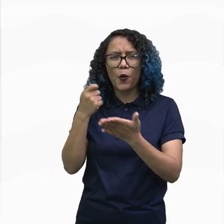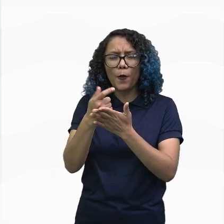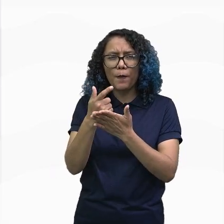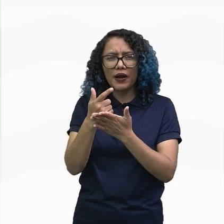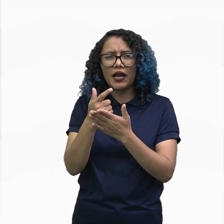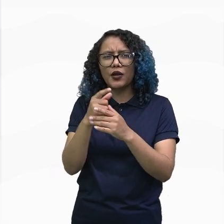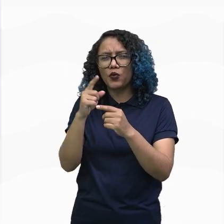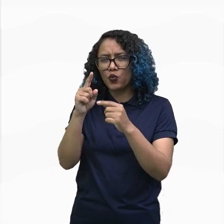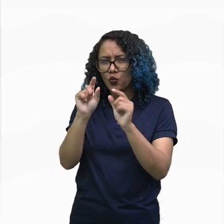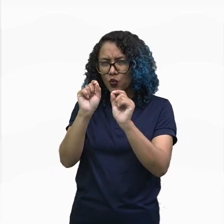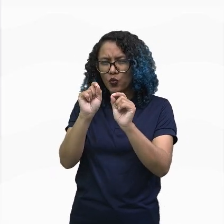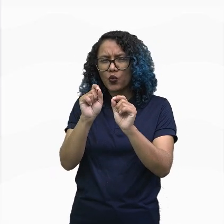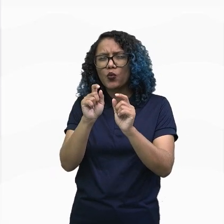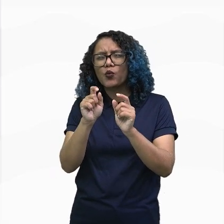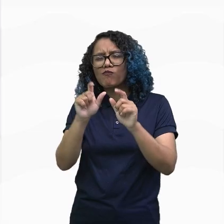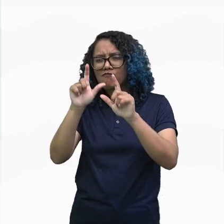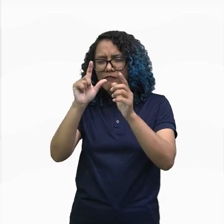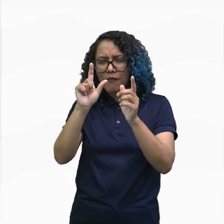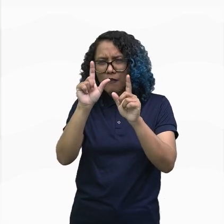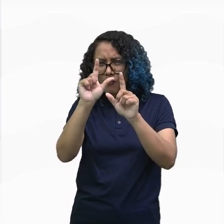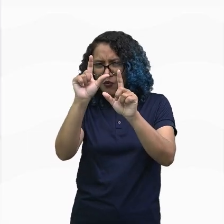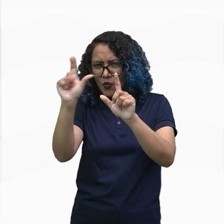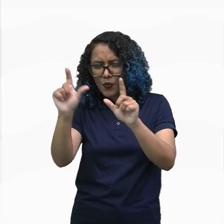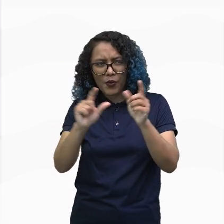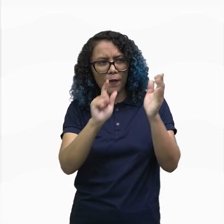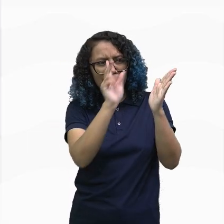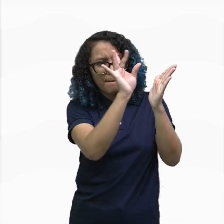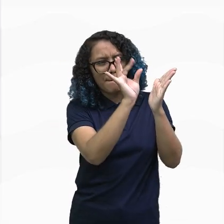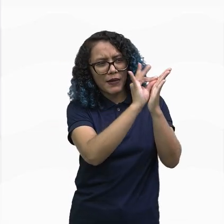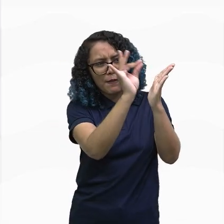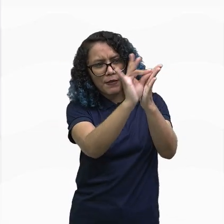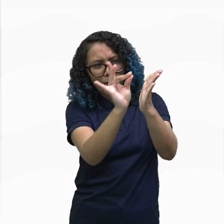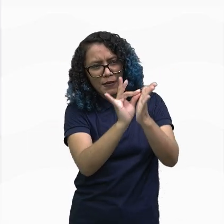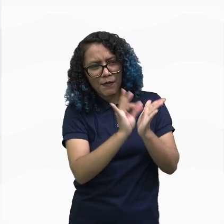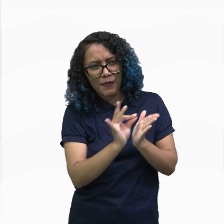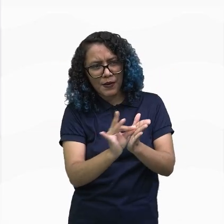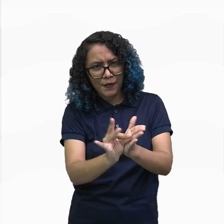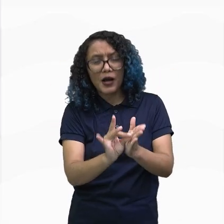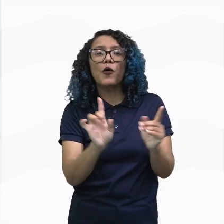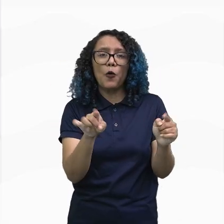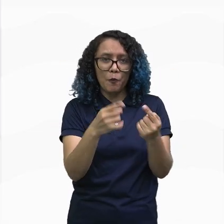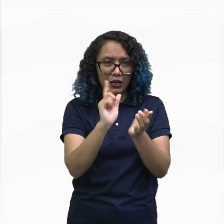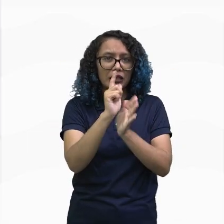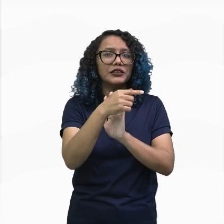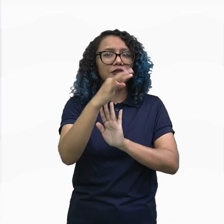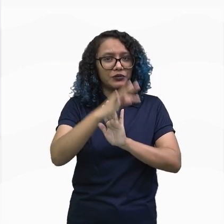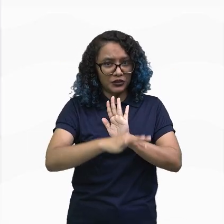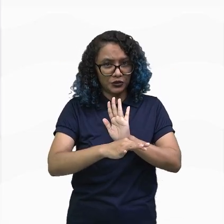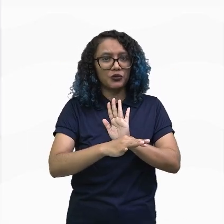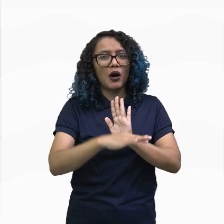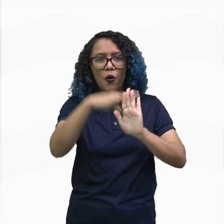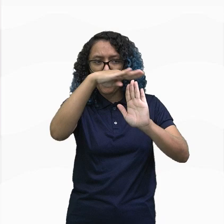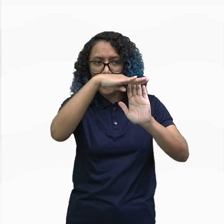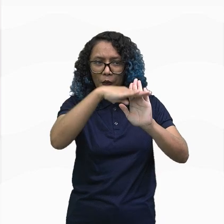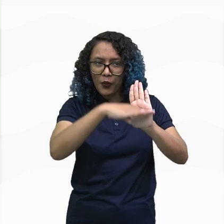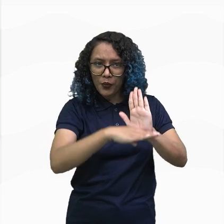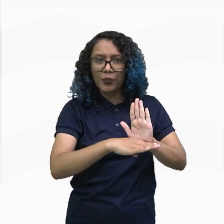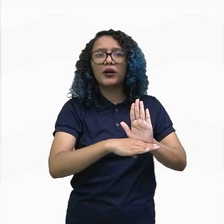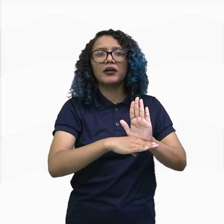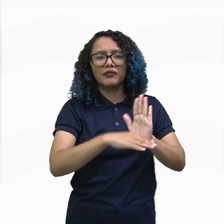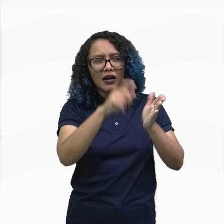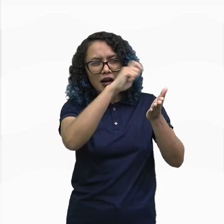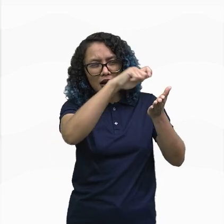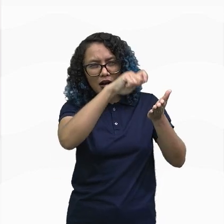na geladeira e vai anotando lá o que está faltando. Então, é um gênero textual, textual. Tudo,